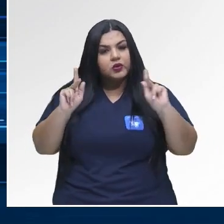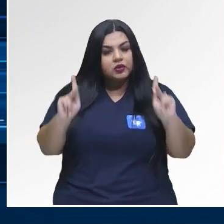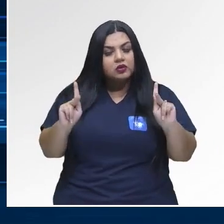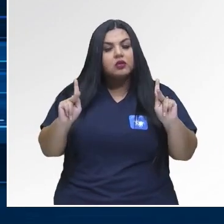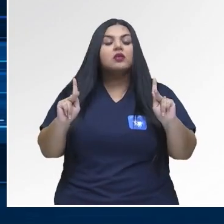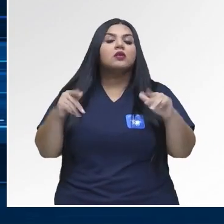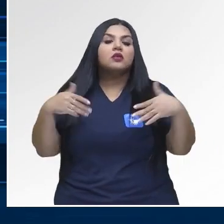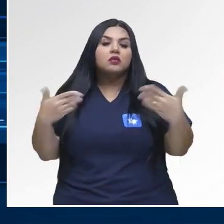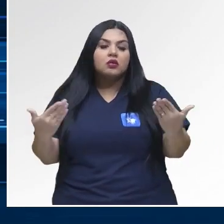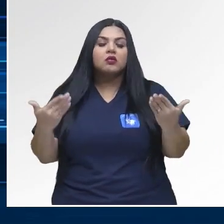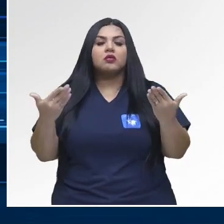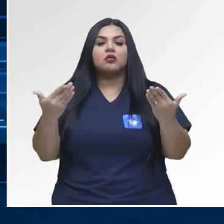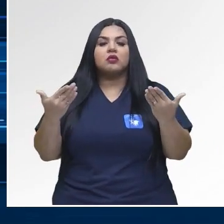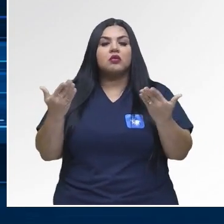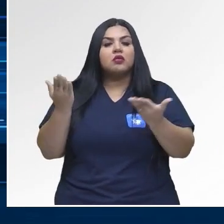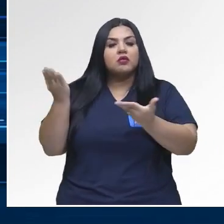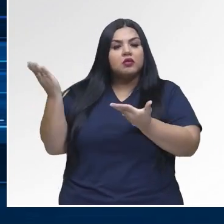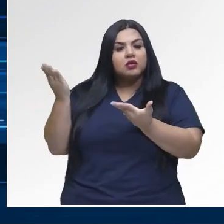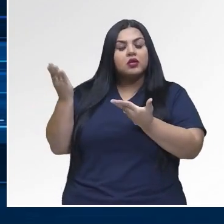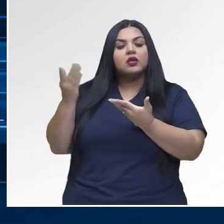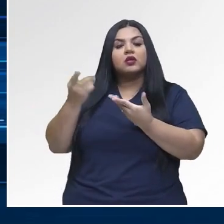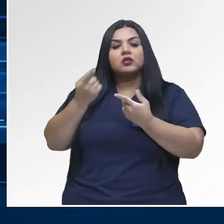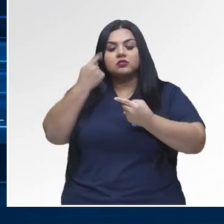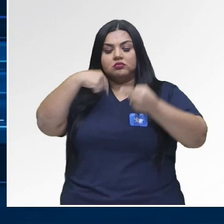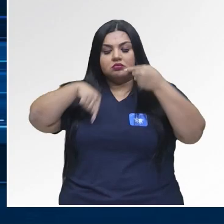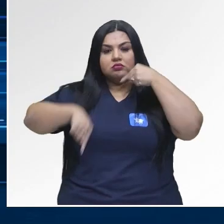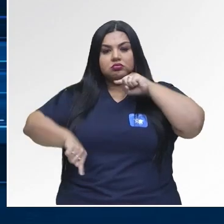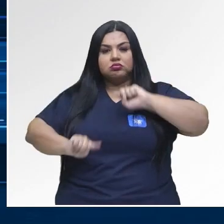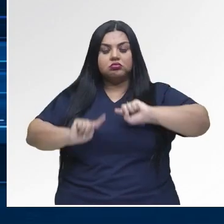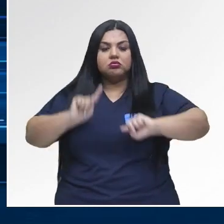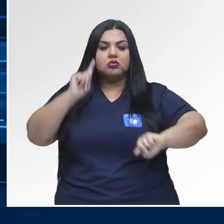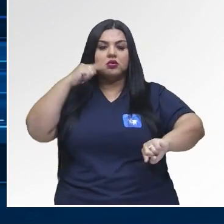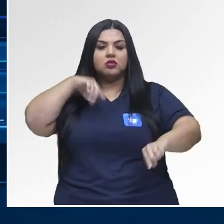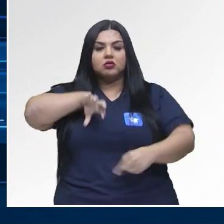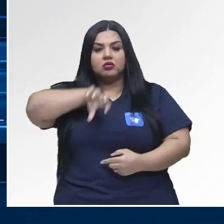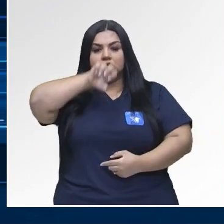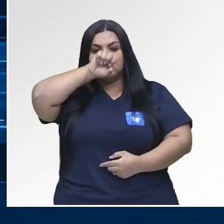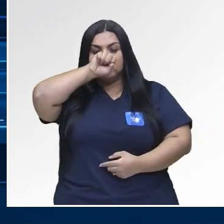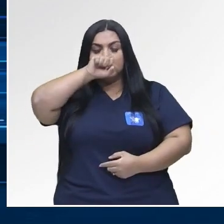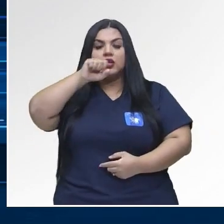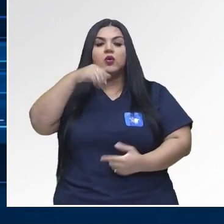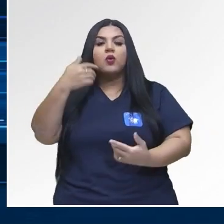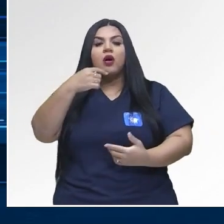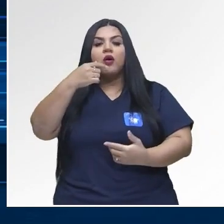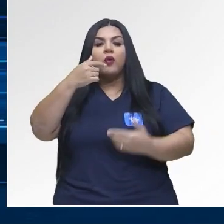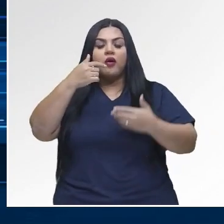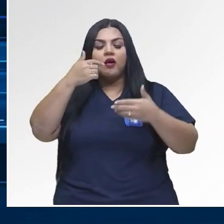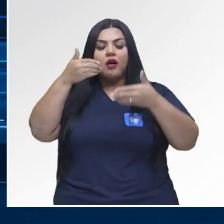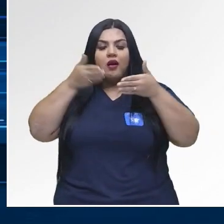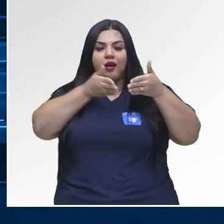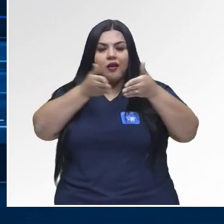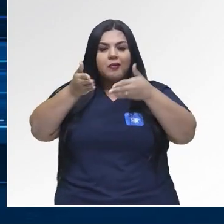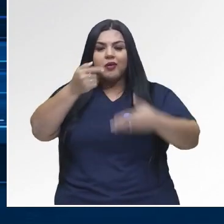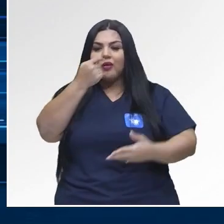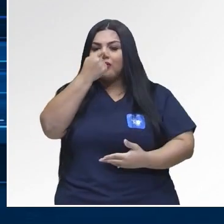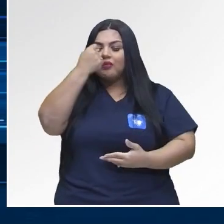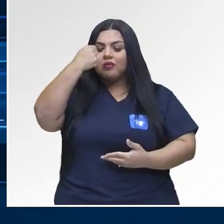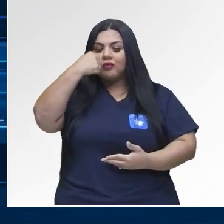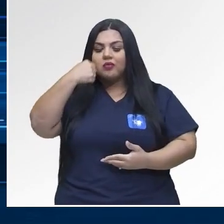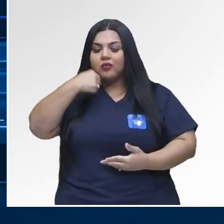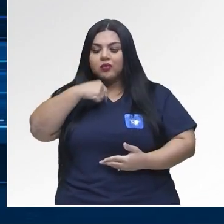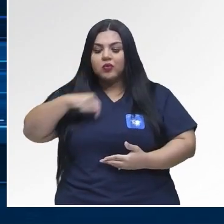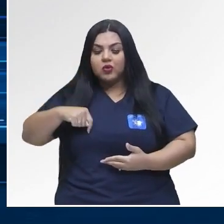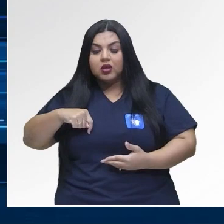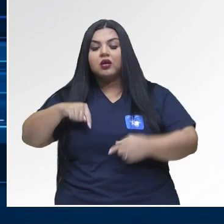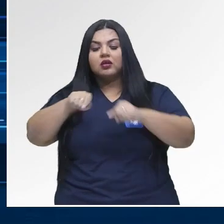Então, basicamente, esse é o sistema respiratório humano. E o caminho que o ar faz quando ele entra do corpo e o contrário quando ele sai,